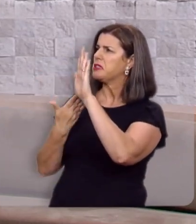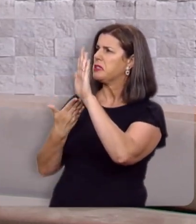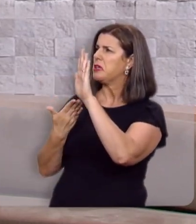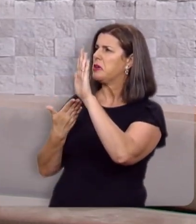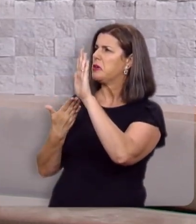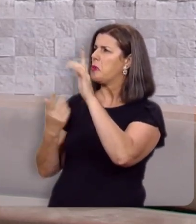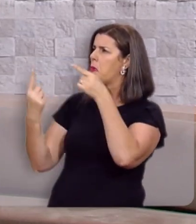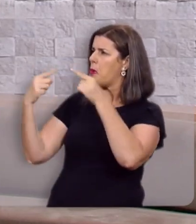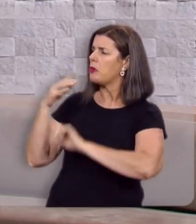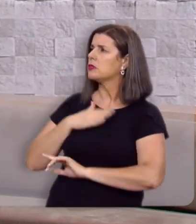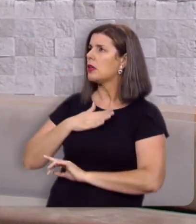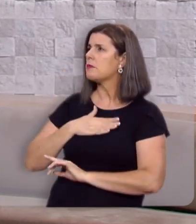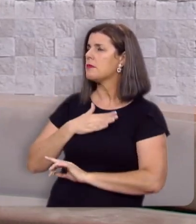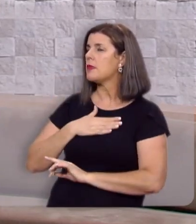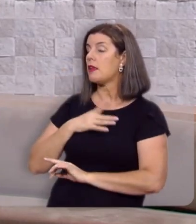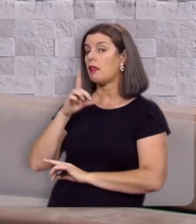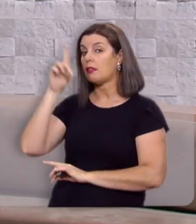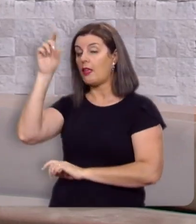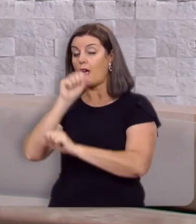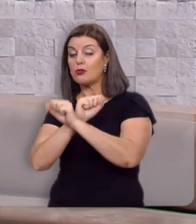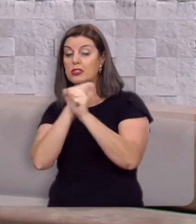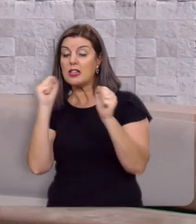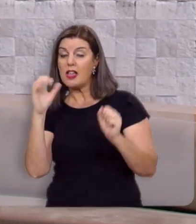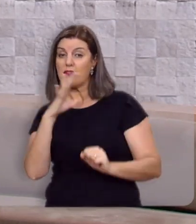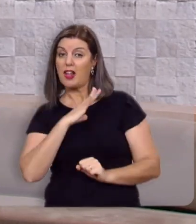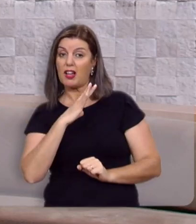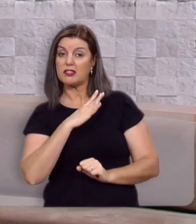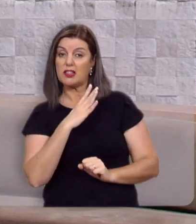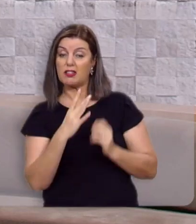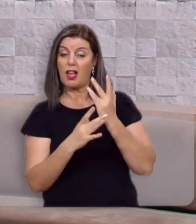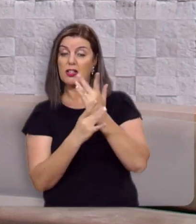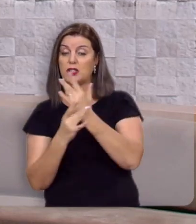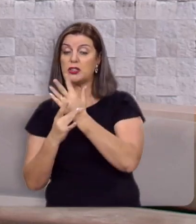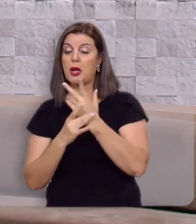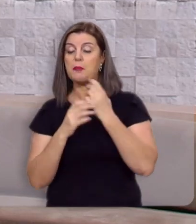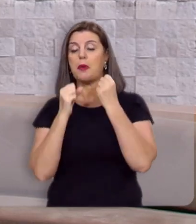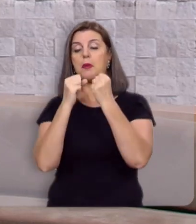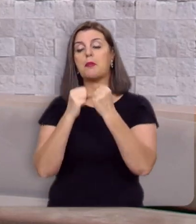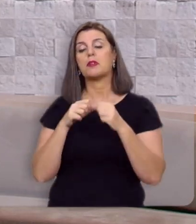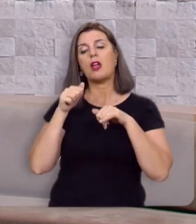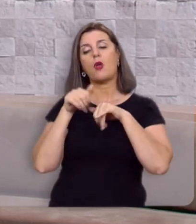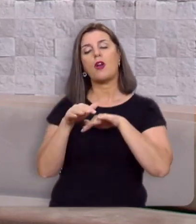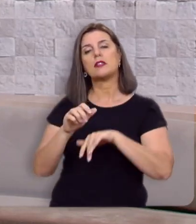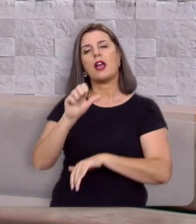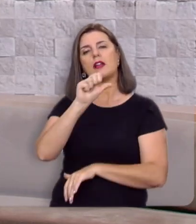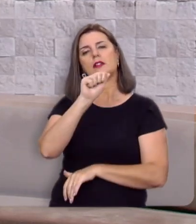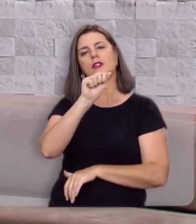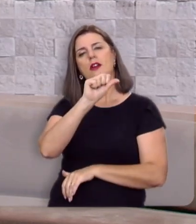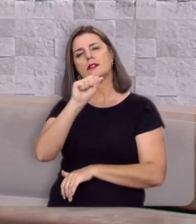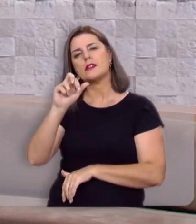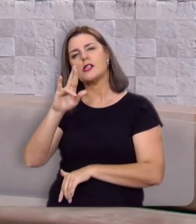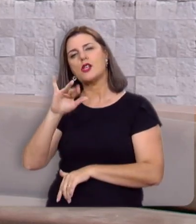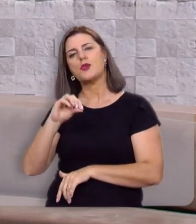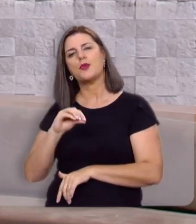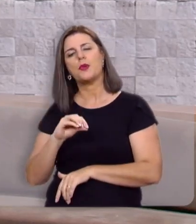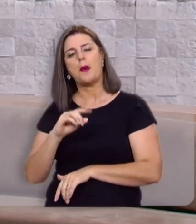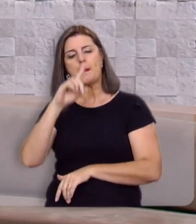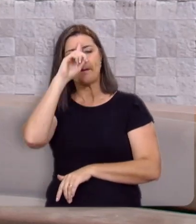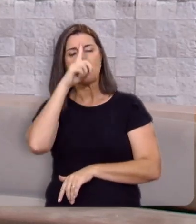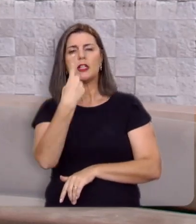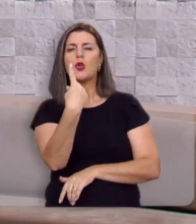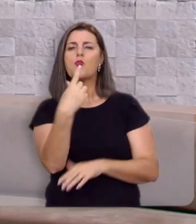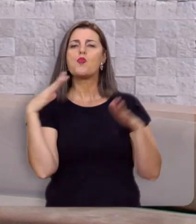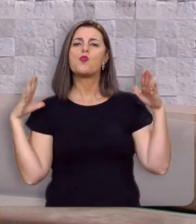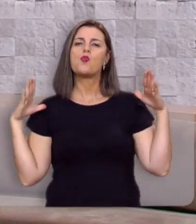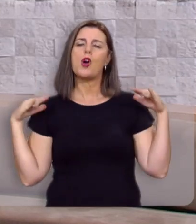Deus, e Deus livra Jerusalém das mãos do poderoso exército assírio, enviando um anjo,